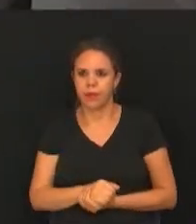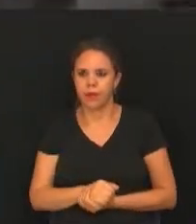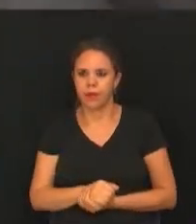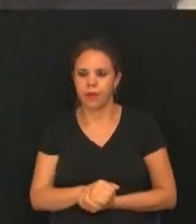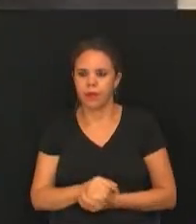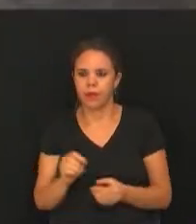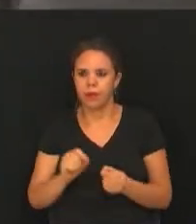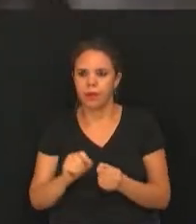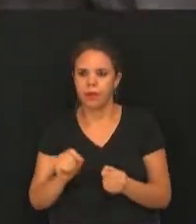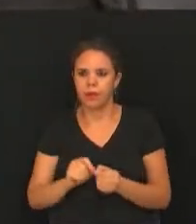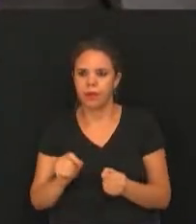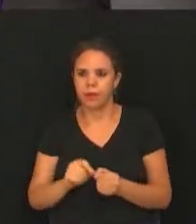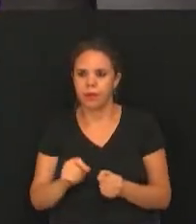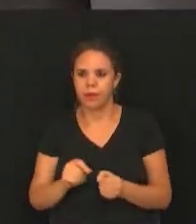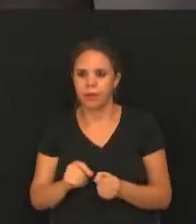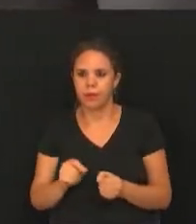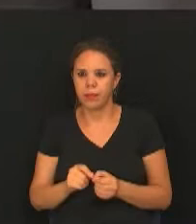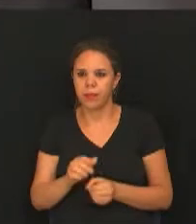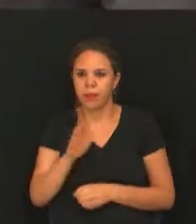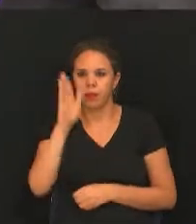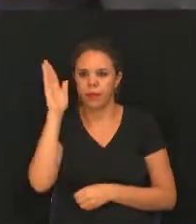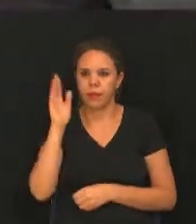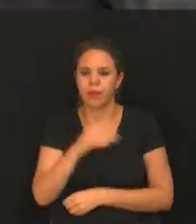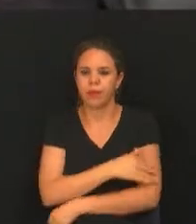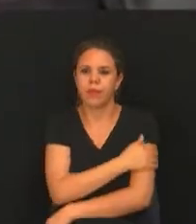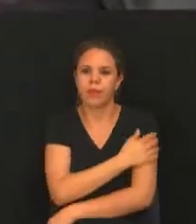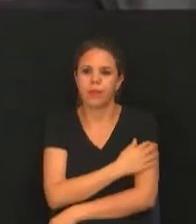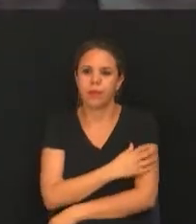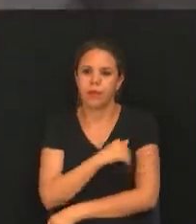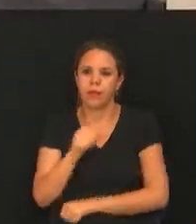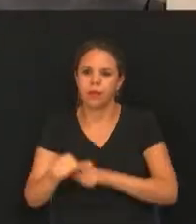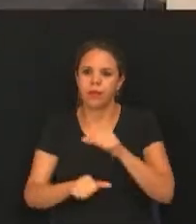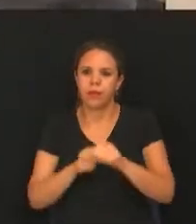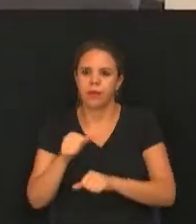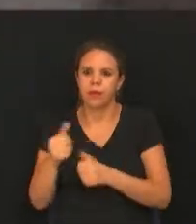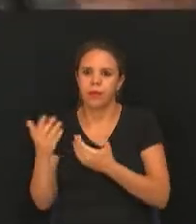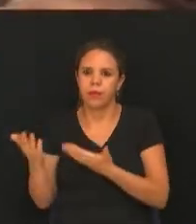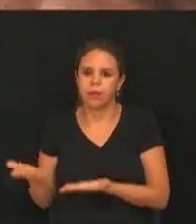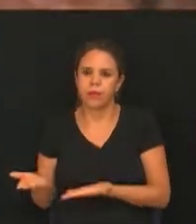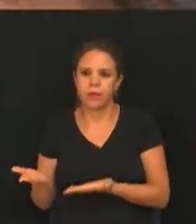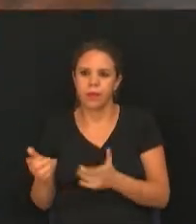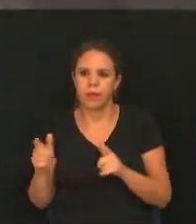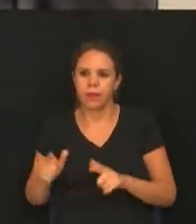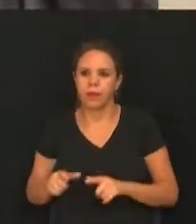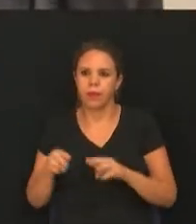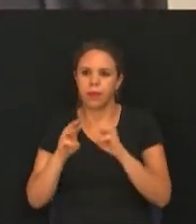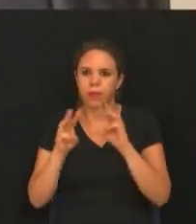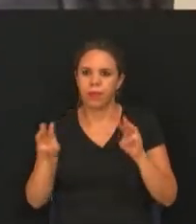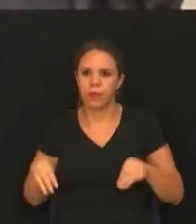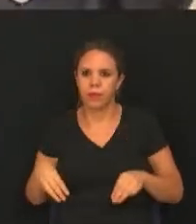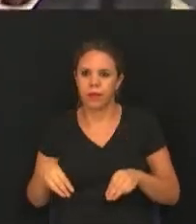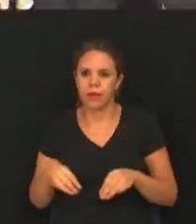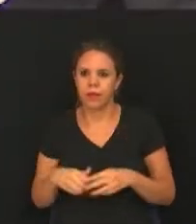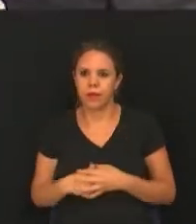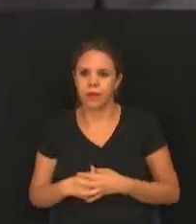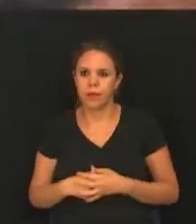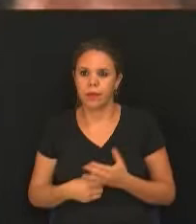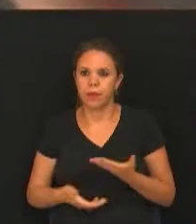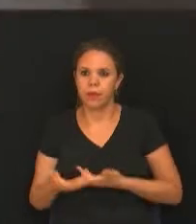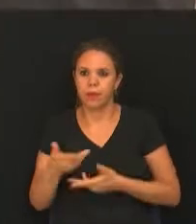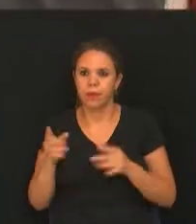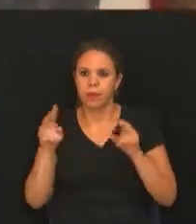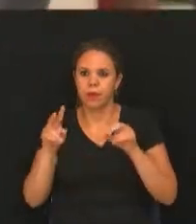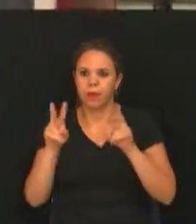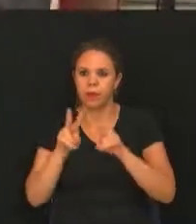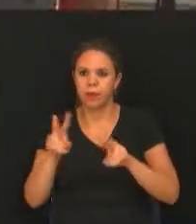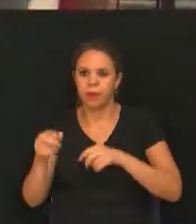realizada pelo Corpo de Bombeiros, para a gente transformar aqui num museu com parte virtual. Então,